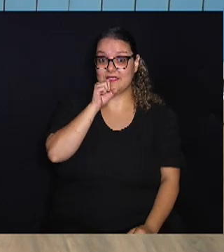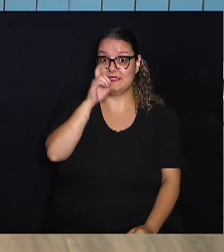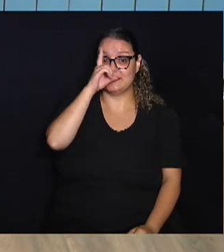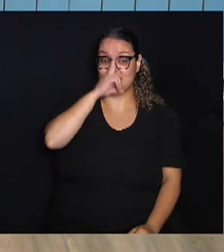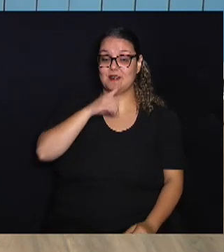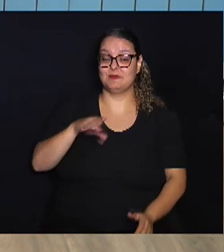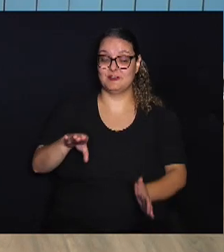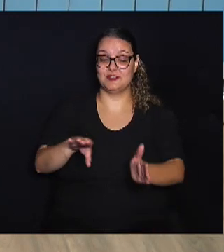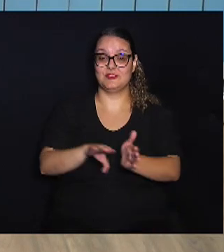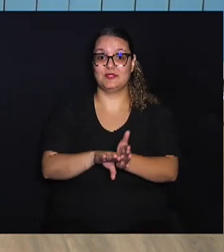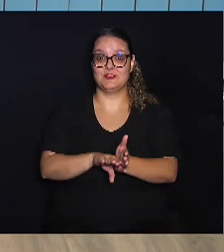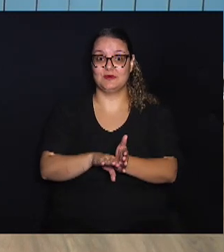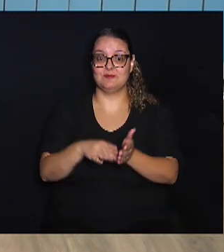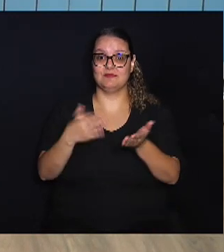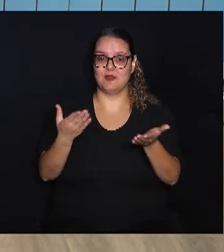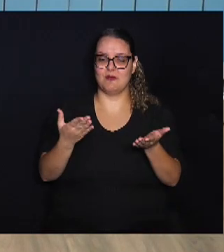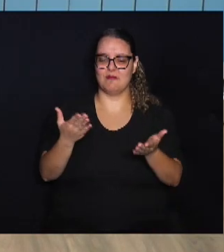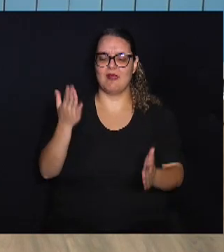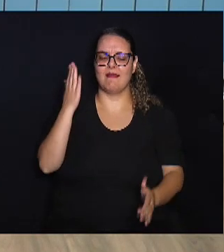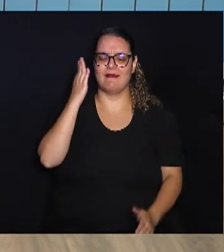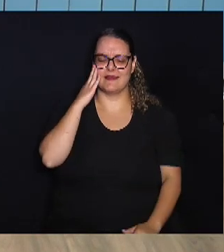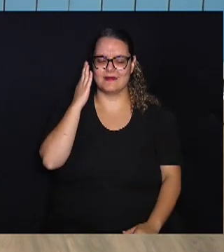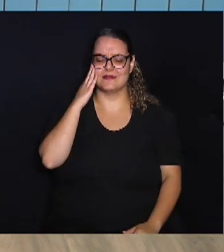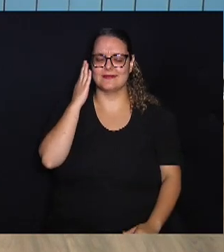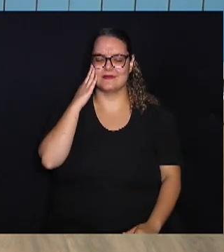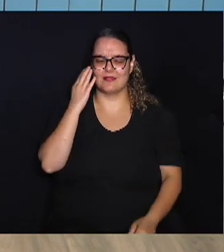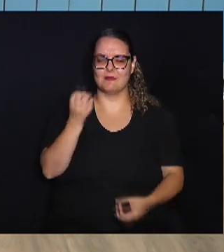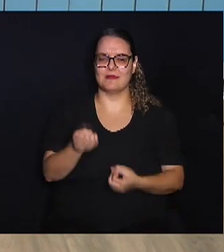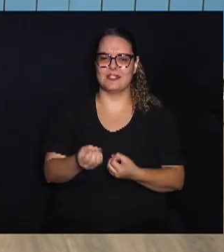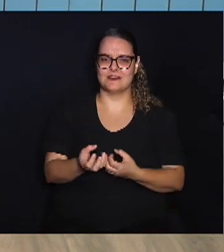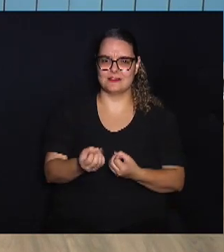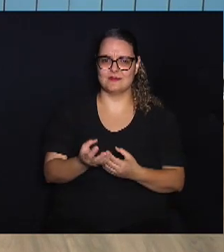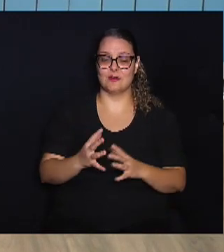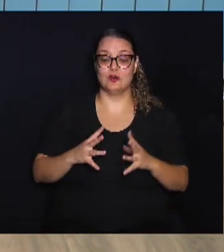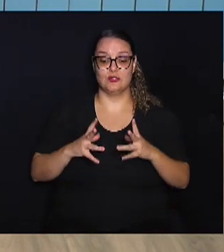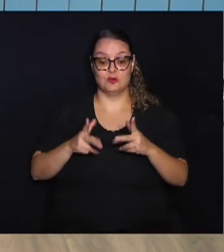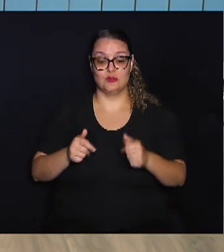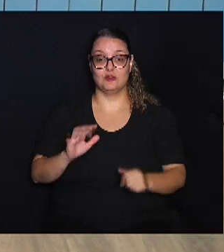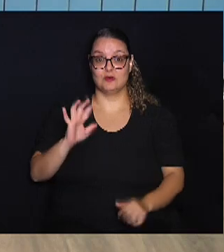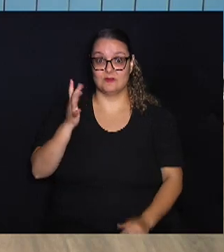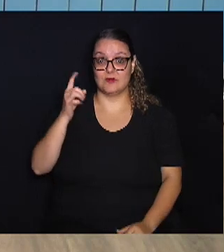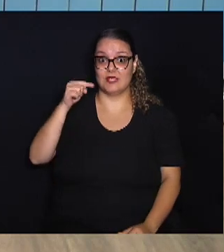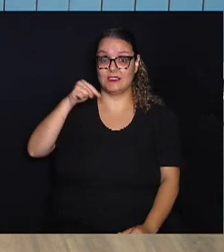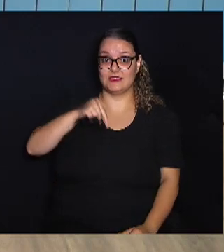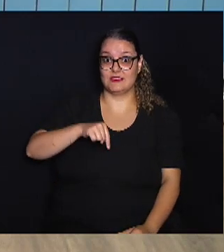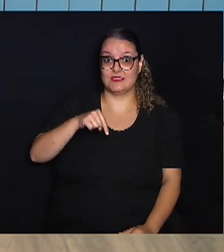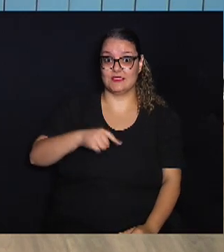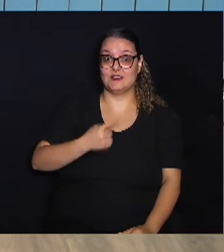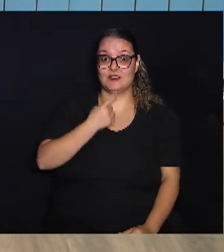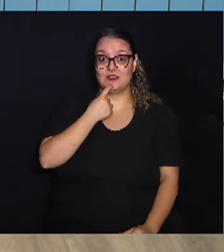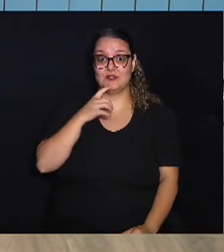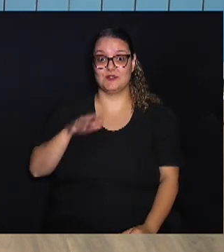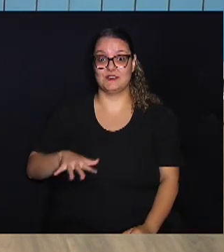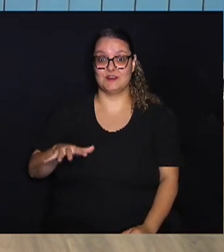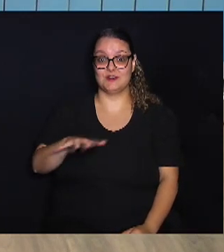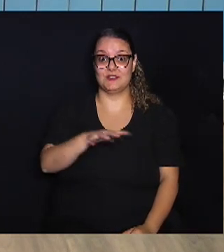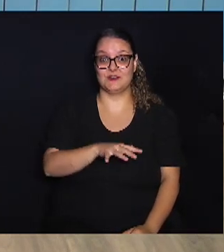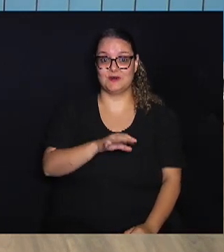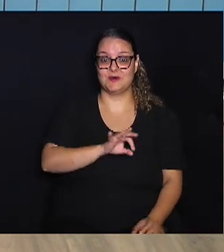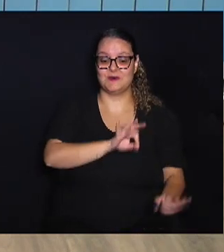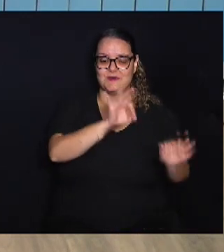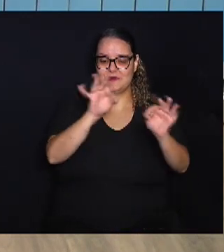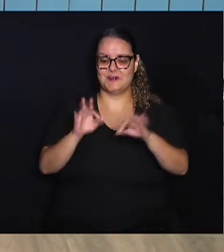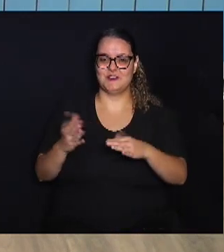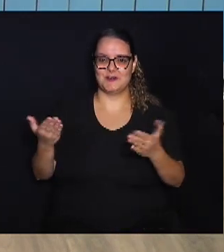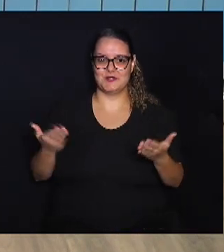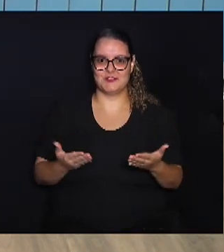semana chegando. E para você ficar muito bem informado, saber tudo o que vai acontecer em Campinas e região, acompanhe a partir